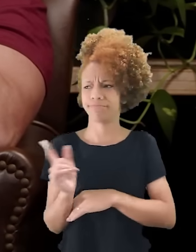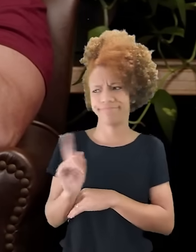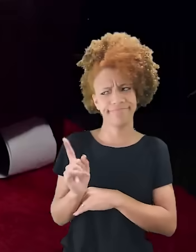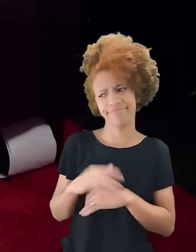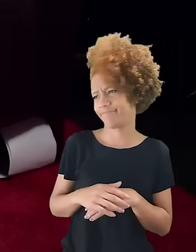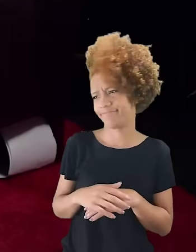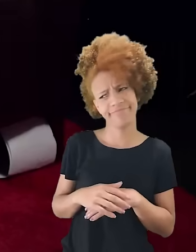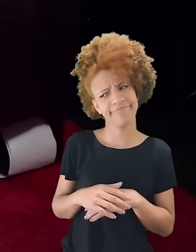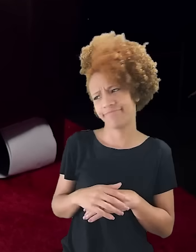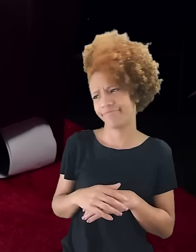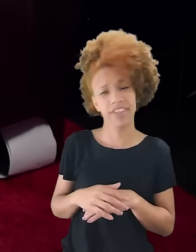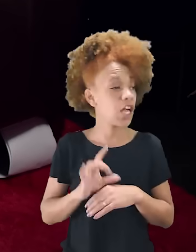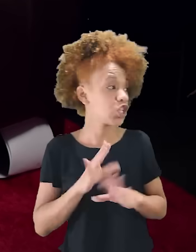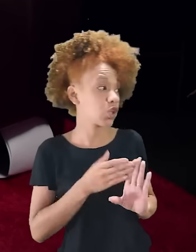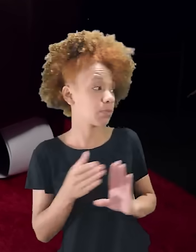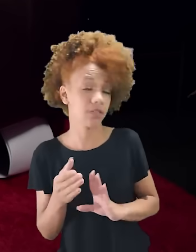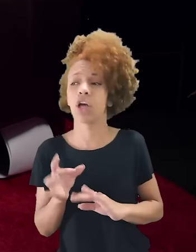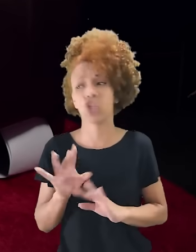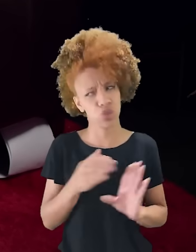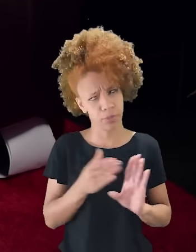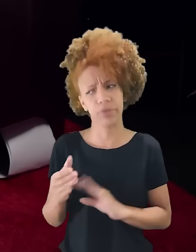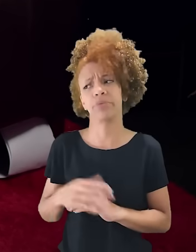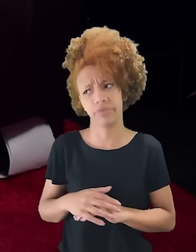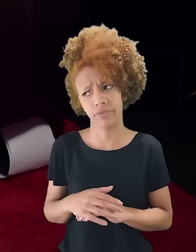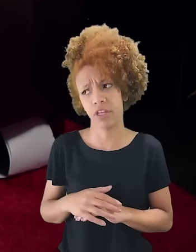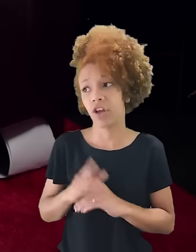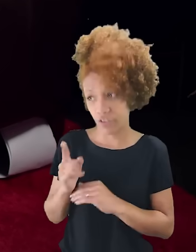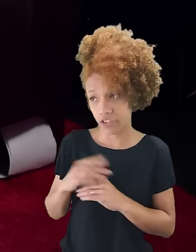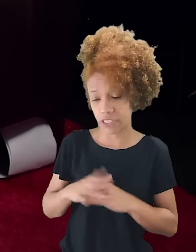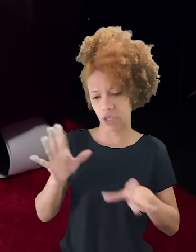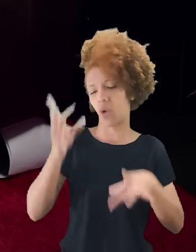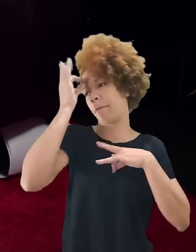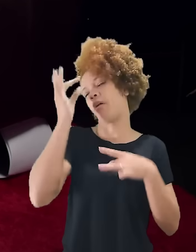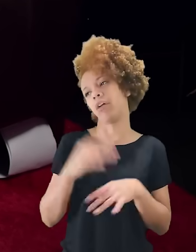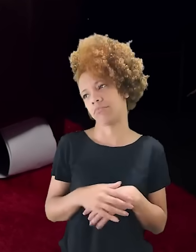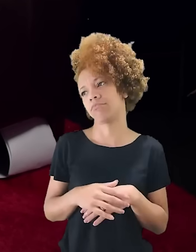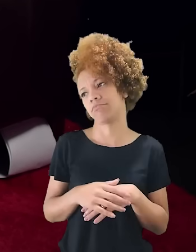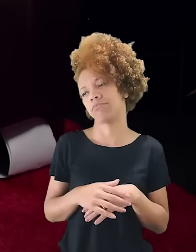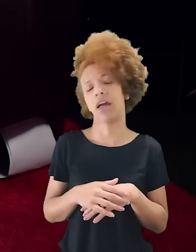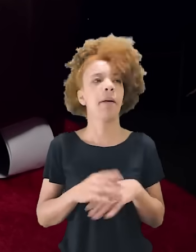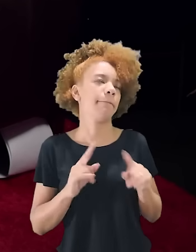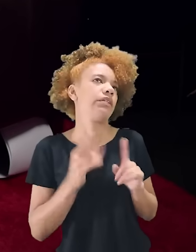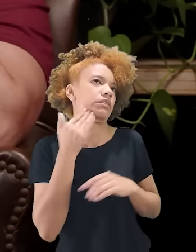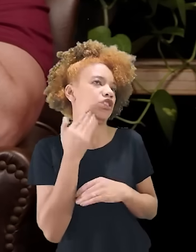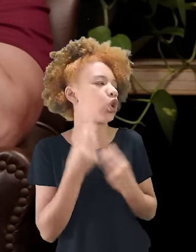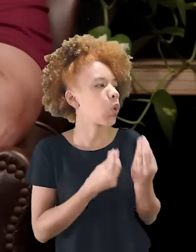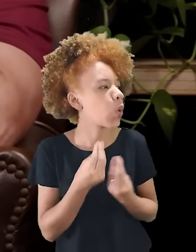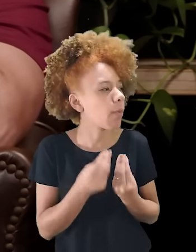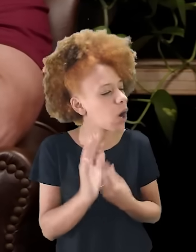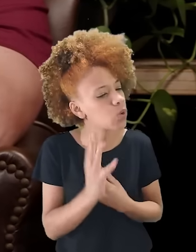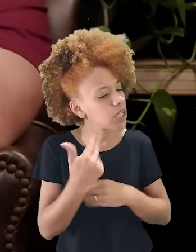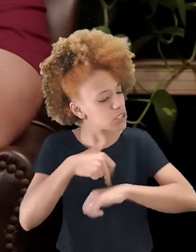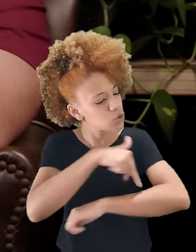tem uma coisa assim de não não anda né É só naquele momento é só naquele momento entendi como é que você incorpora né entendi como é que funciona um